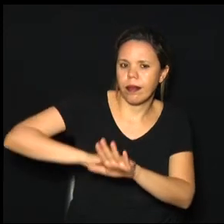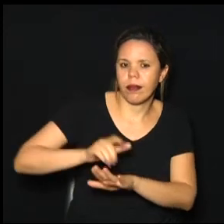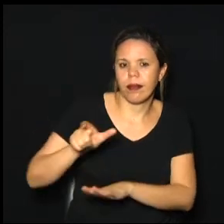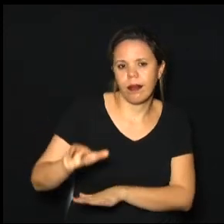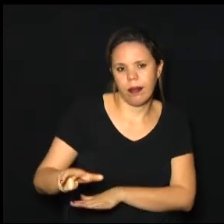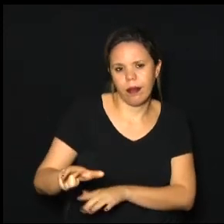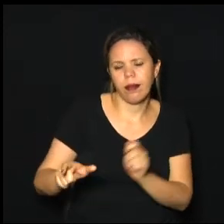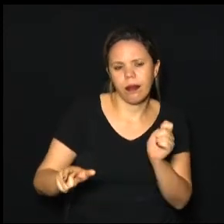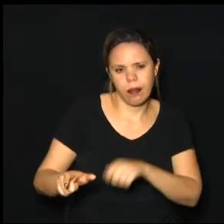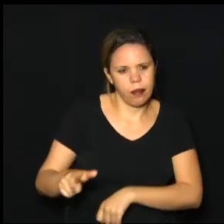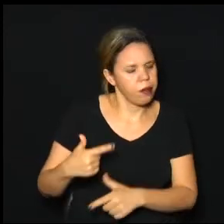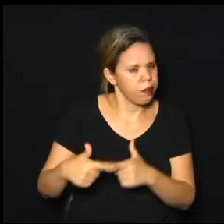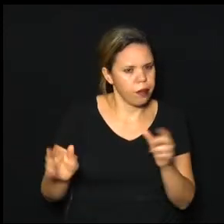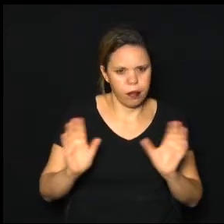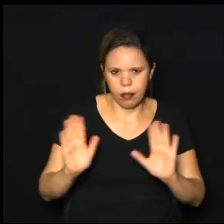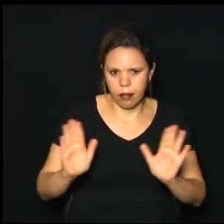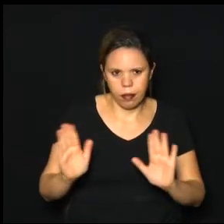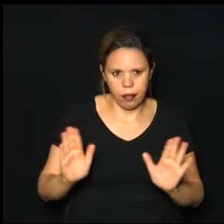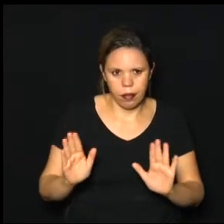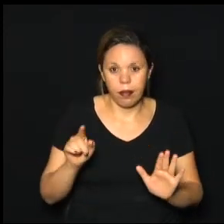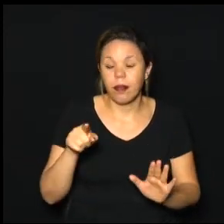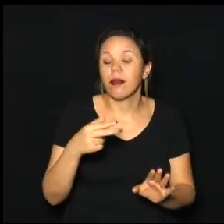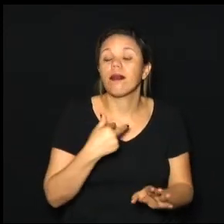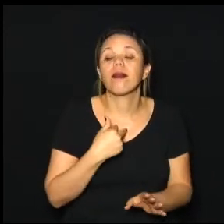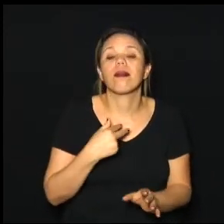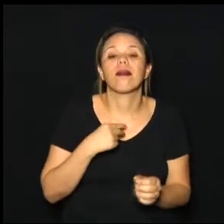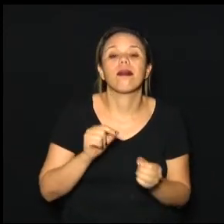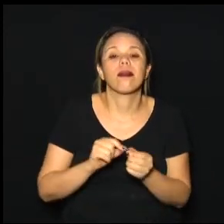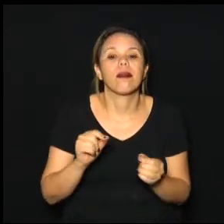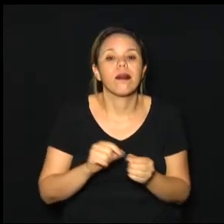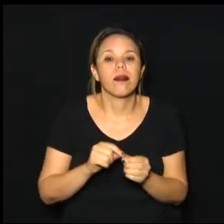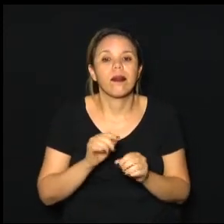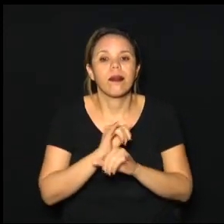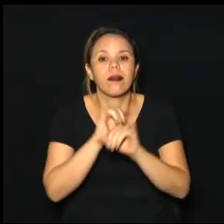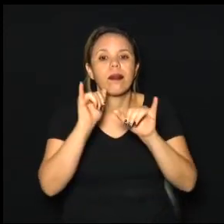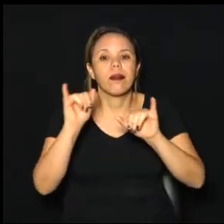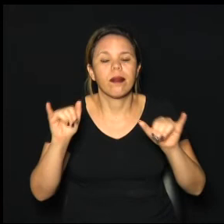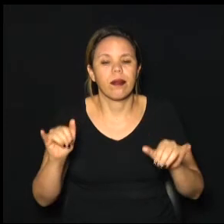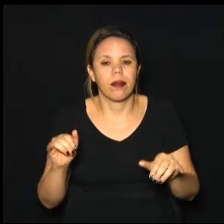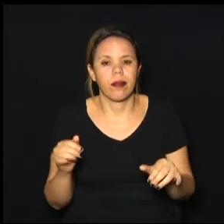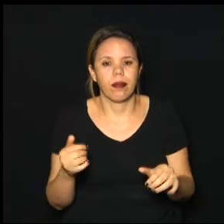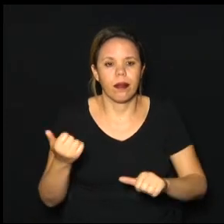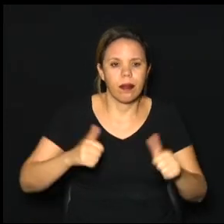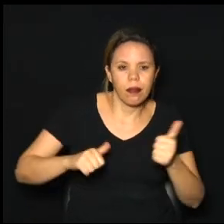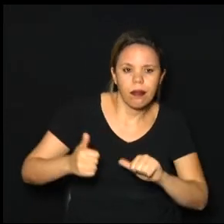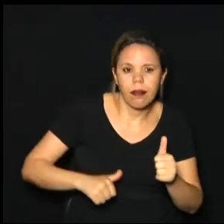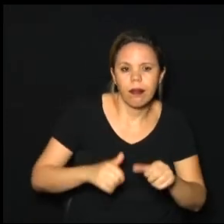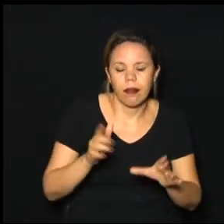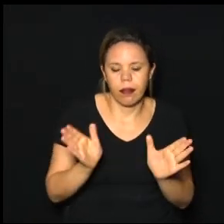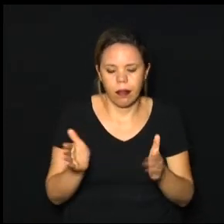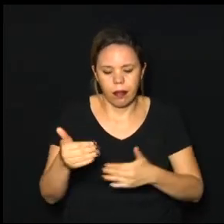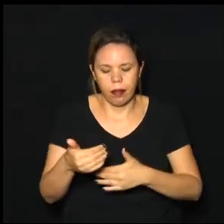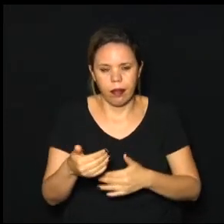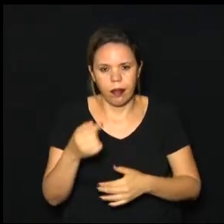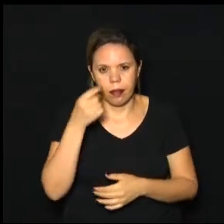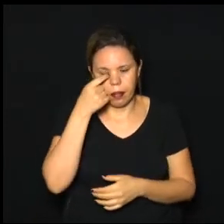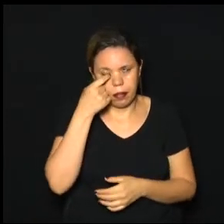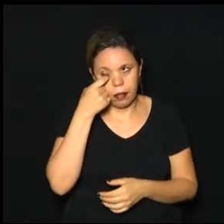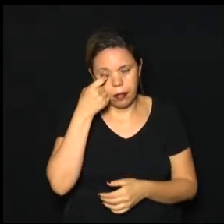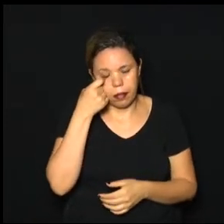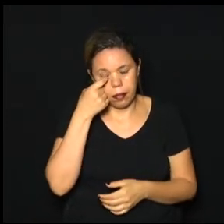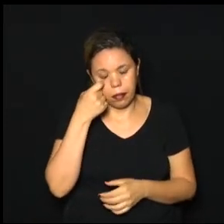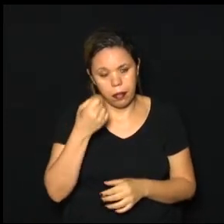Pode, não tem problema nenhum. O que você não pode? Você não pode fazer propaganda que simule a urna, ok? Você não pode fazer ali